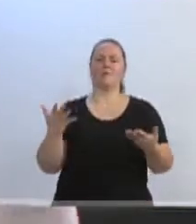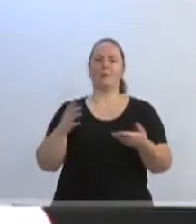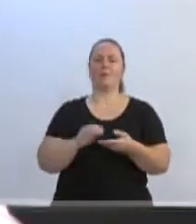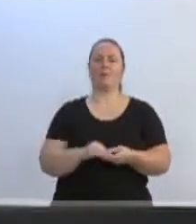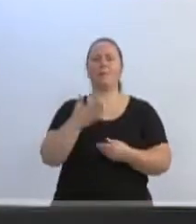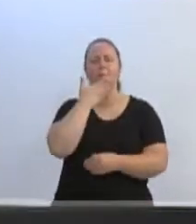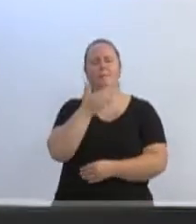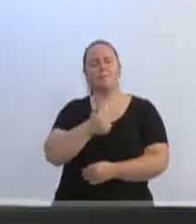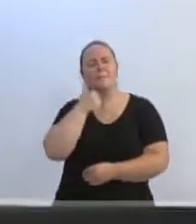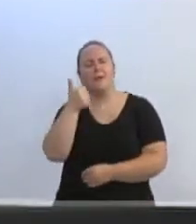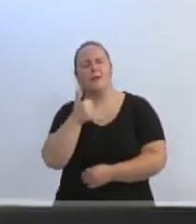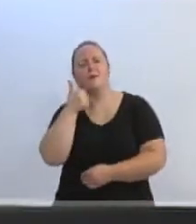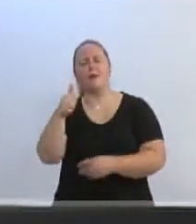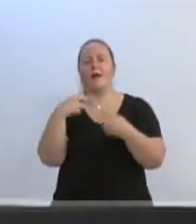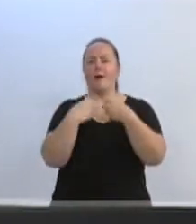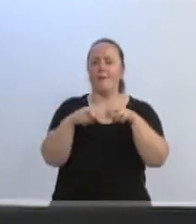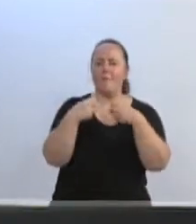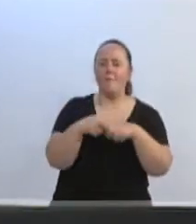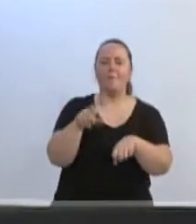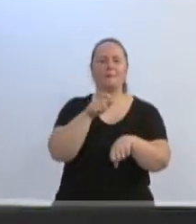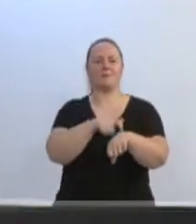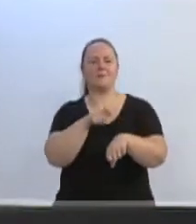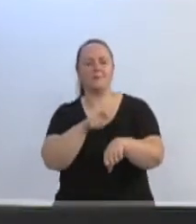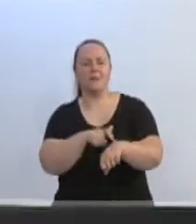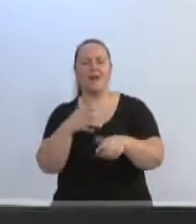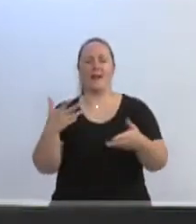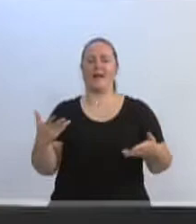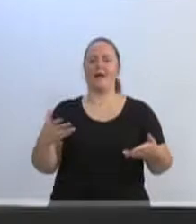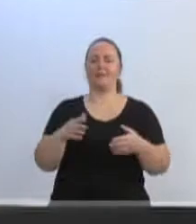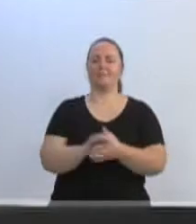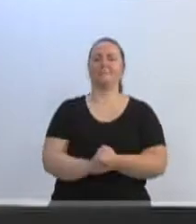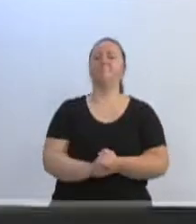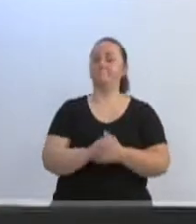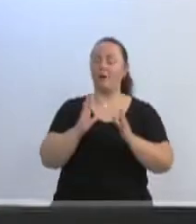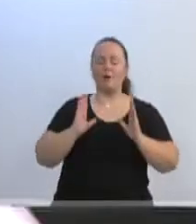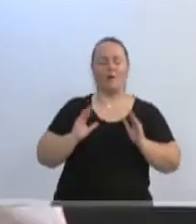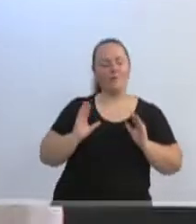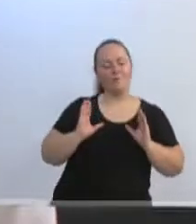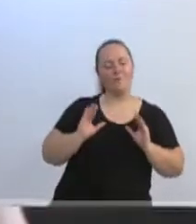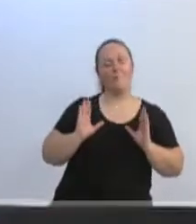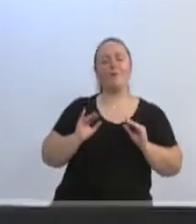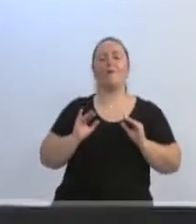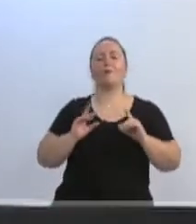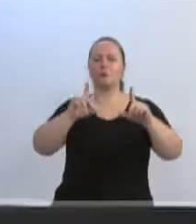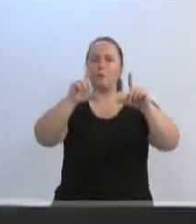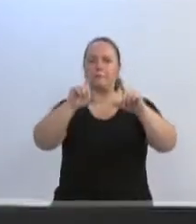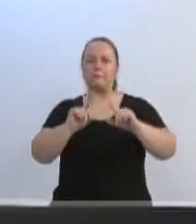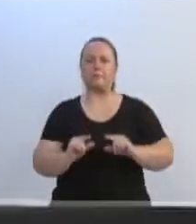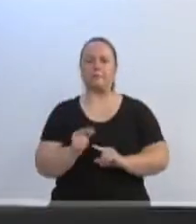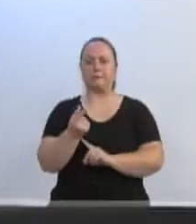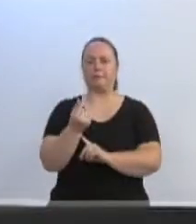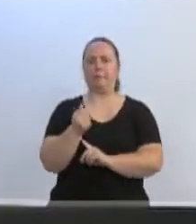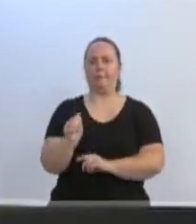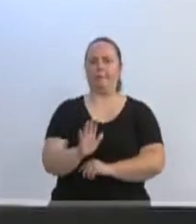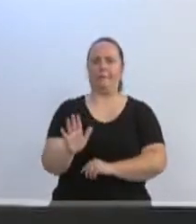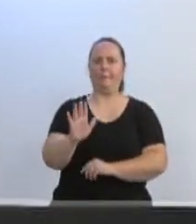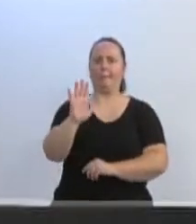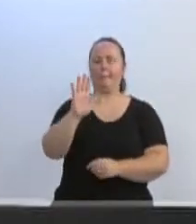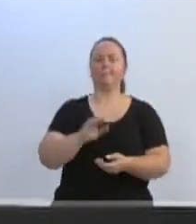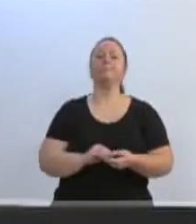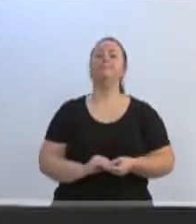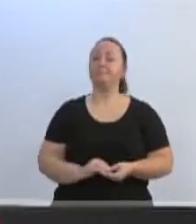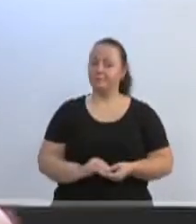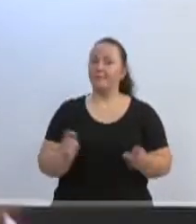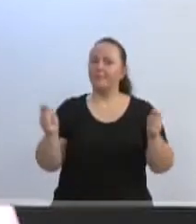melhorar as linhas de ônibus, é melhorar os horários de ônibus, é ter ônibus mais confortáveis, enfim, é diminuir a passagem. São essas as formas que a gente vai